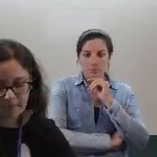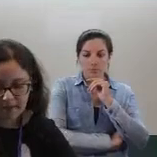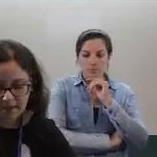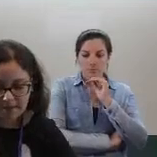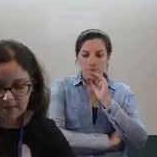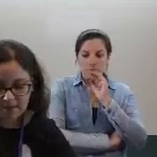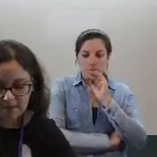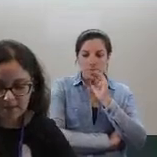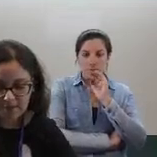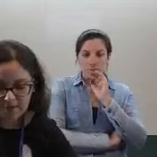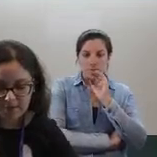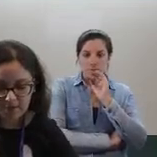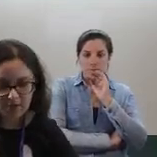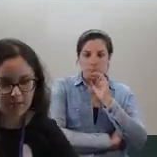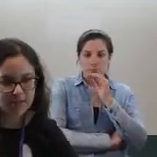É